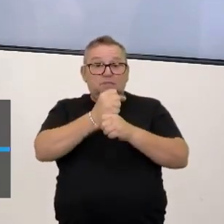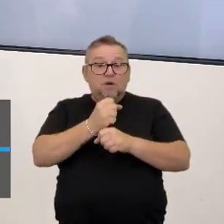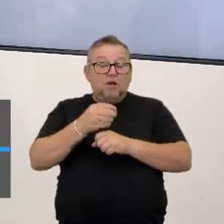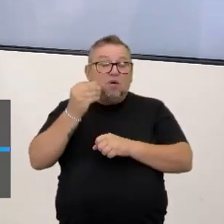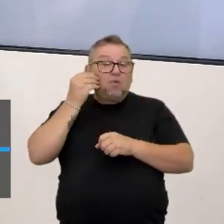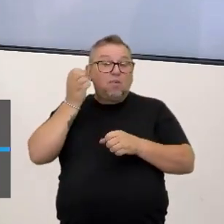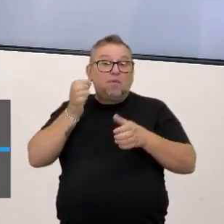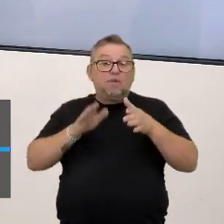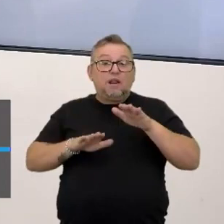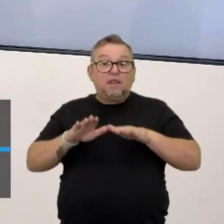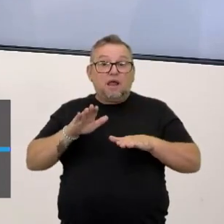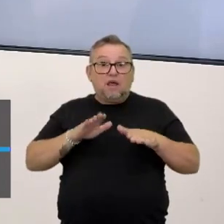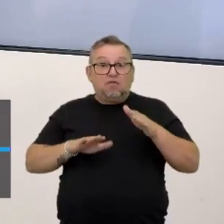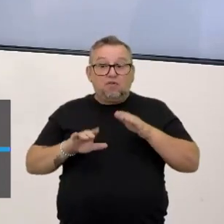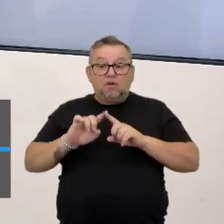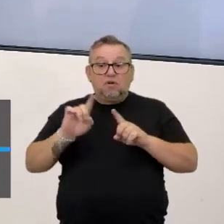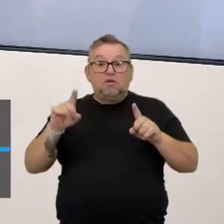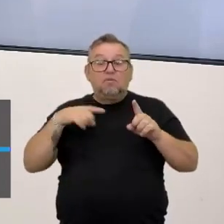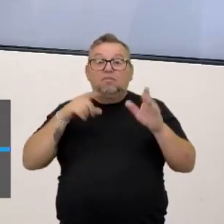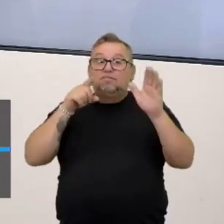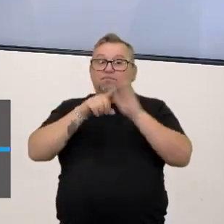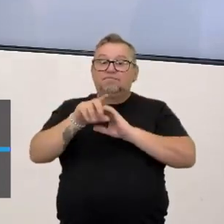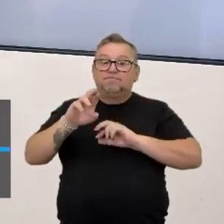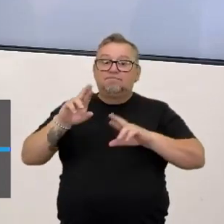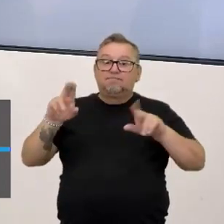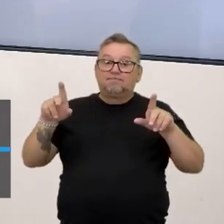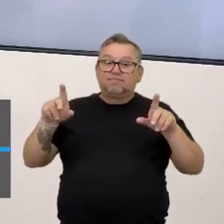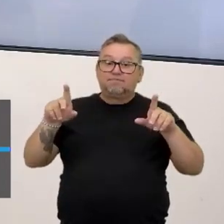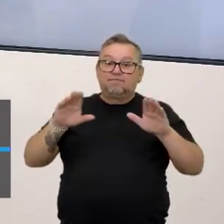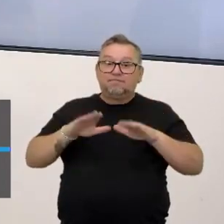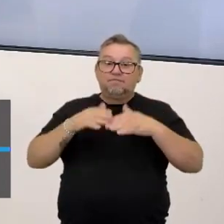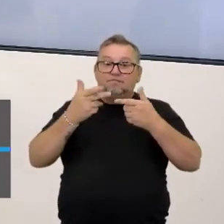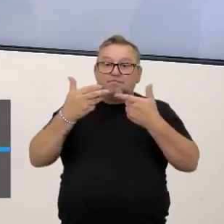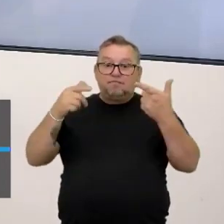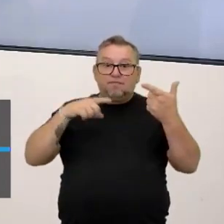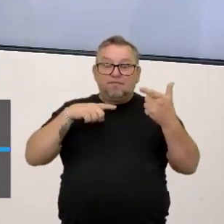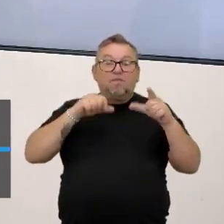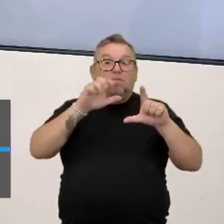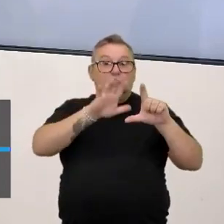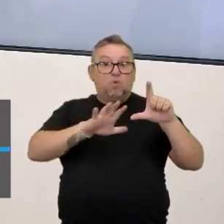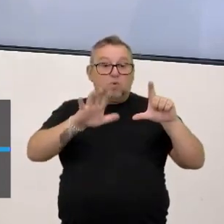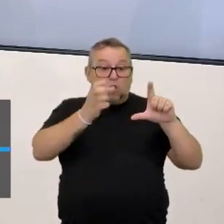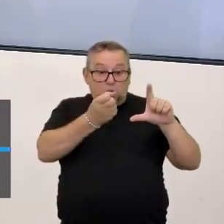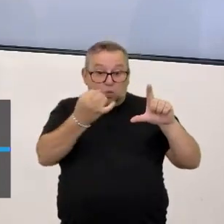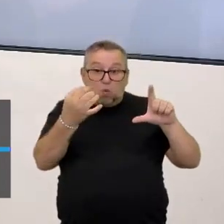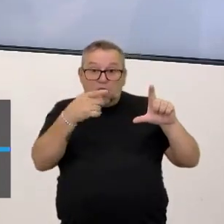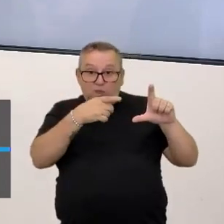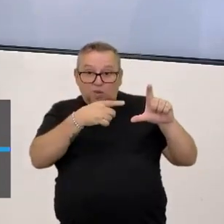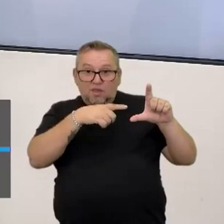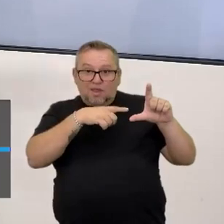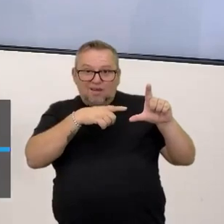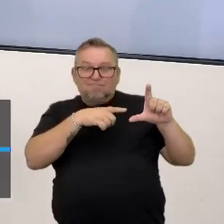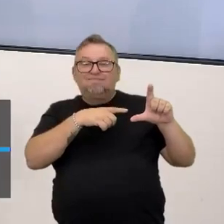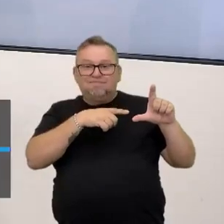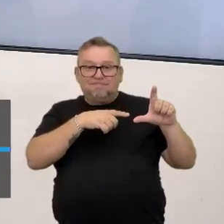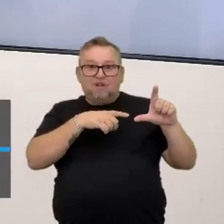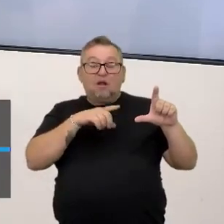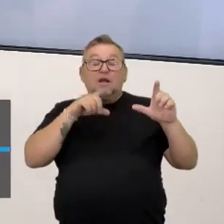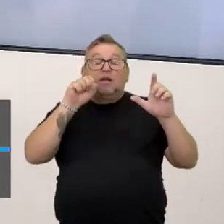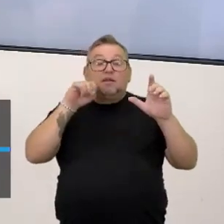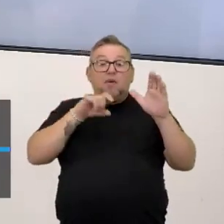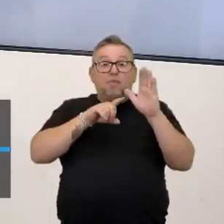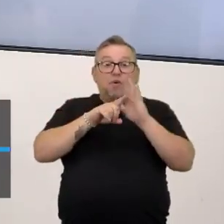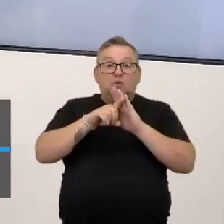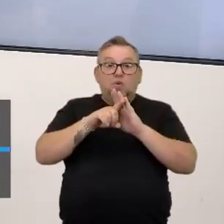probabilidade, tá? Então, são perguntas distintas. Se eu perguntasse quantos elementos tem um campo amostral, é uma coisa. Quando eu pergunto qual o campo amostral,